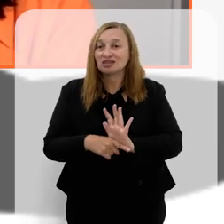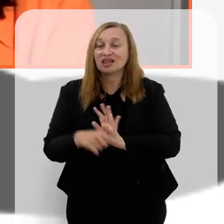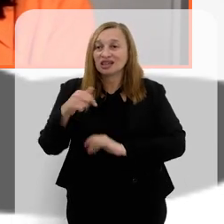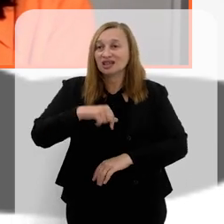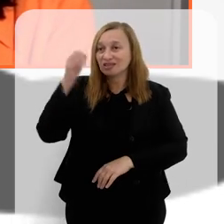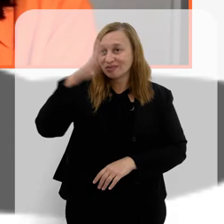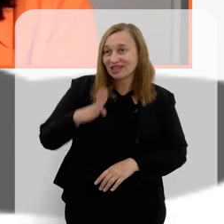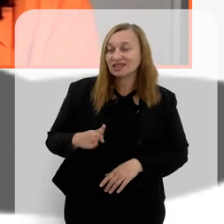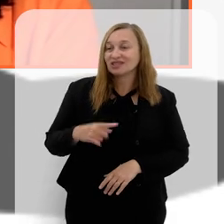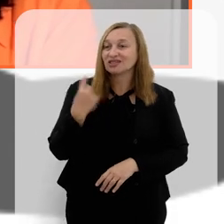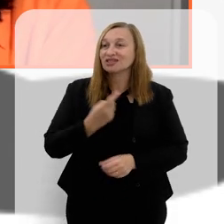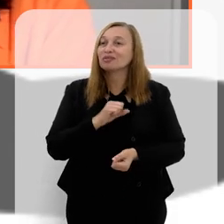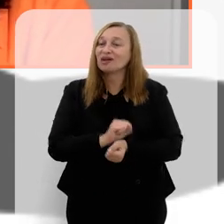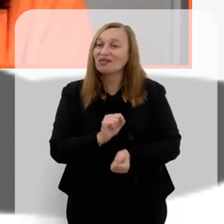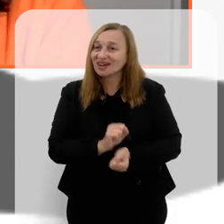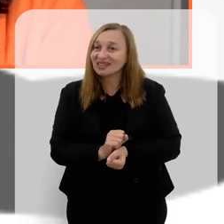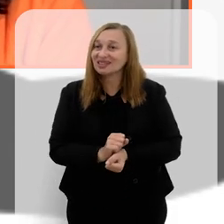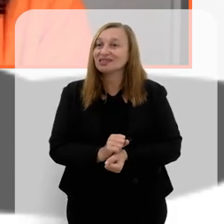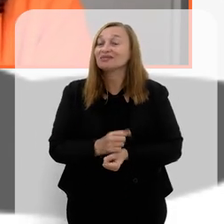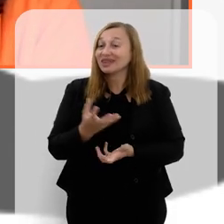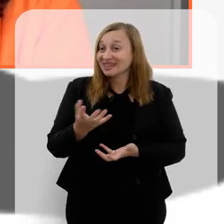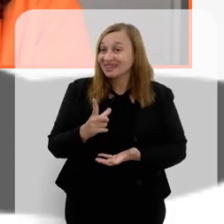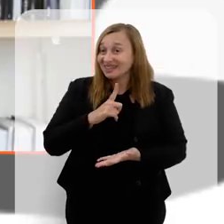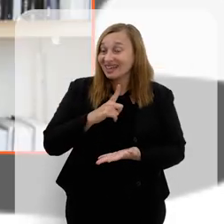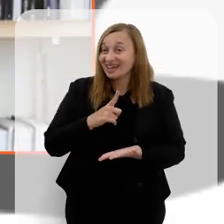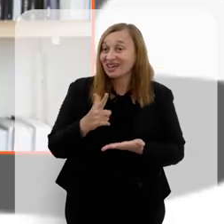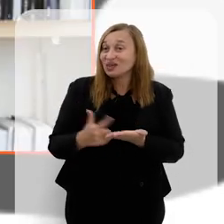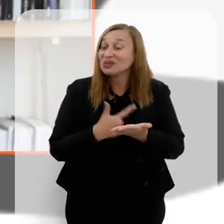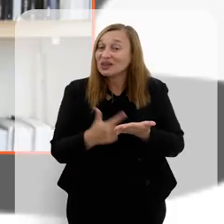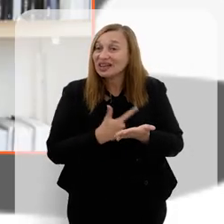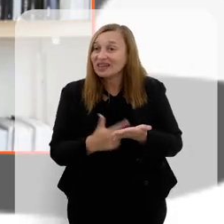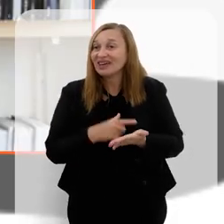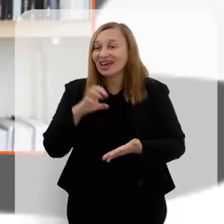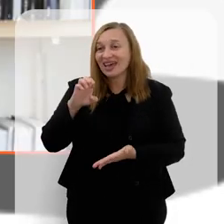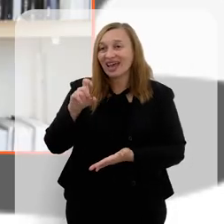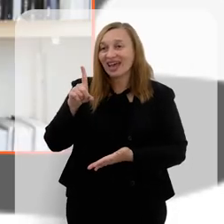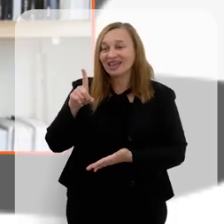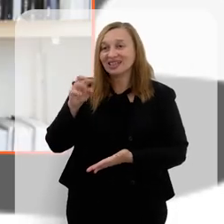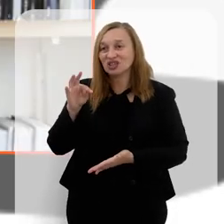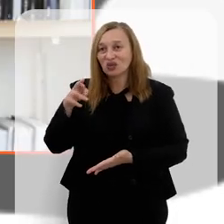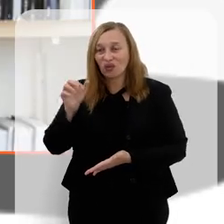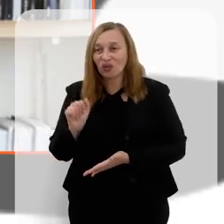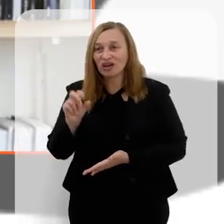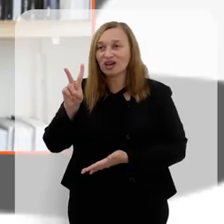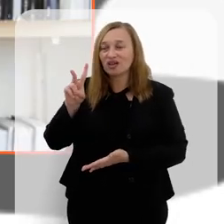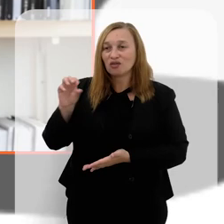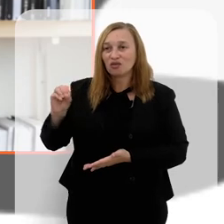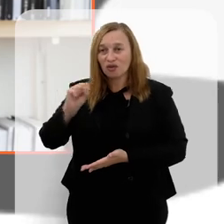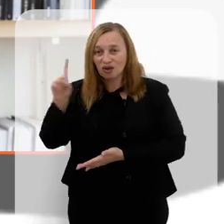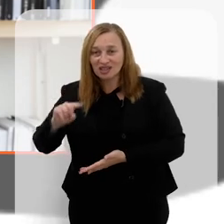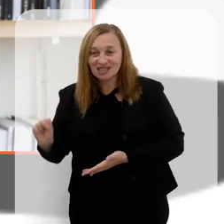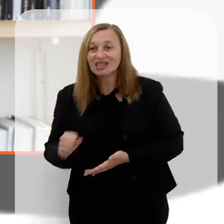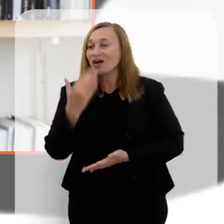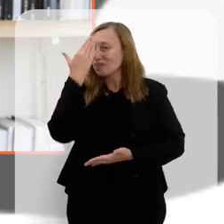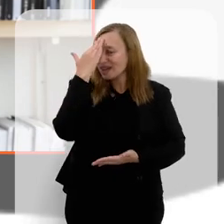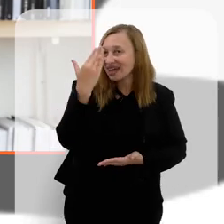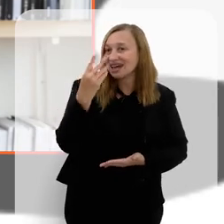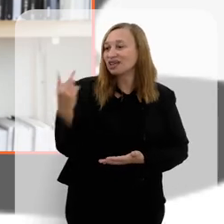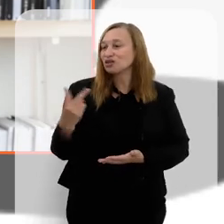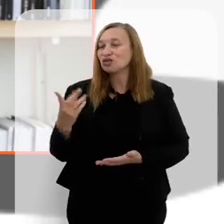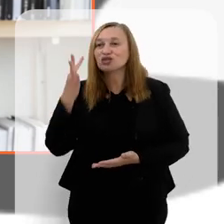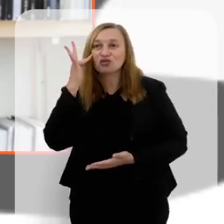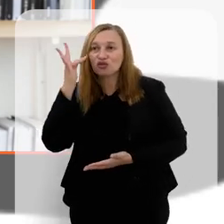estabelecido no Brasil. A gente está aqui ansioso para poder adquirir o livro da editora Vozes. Gratos a você, ao Frederic,